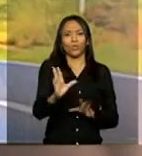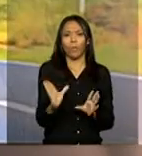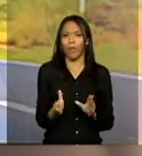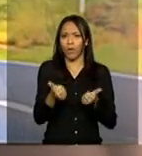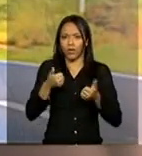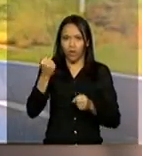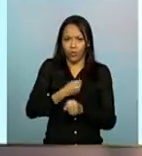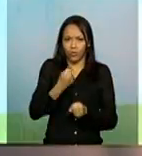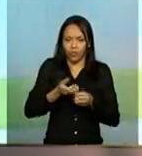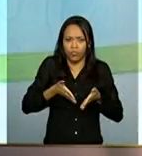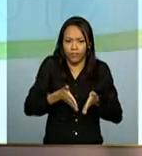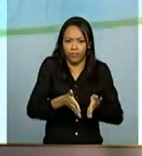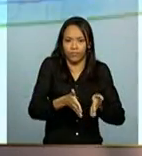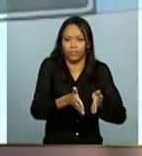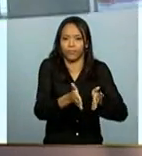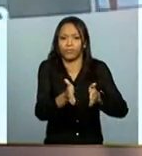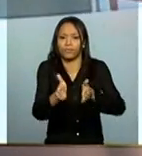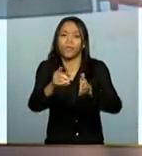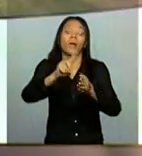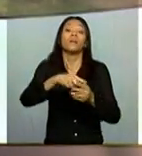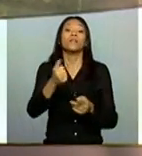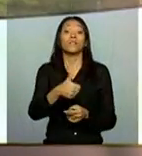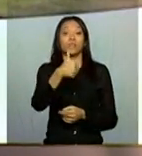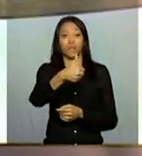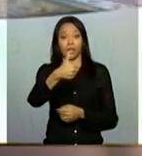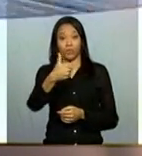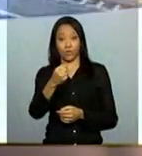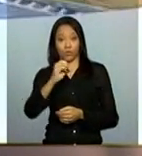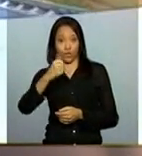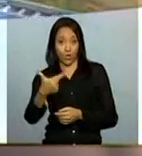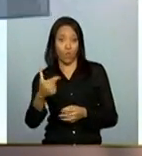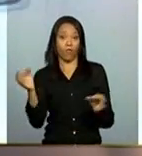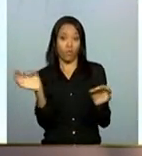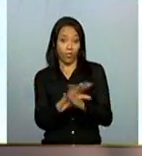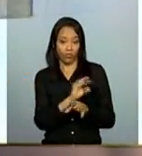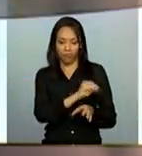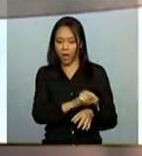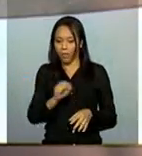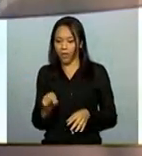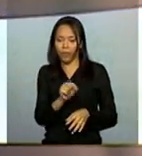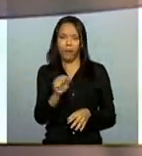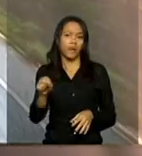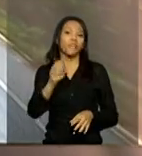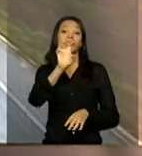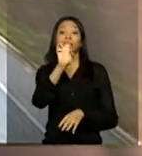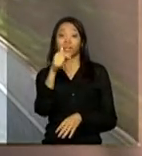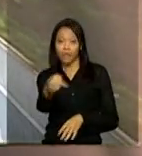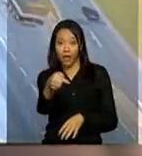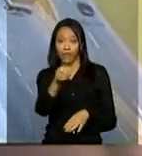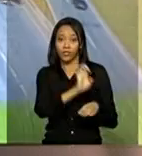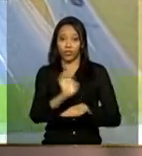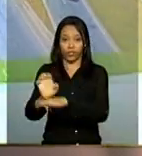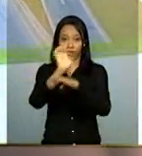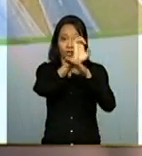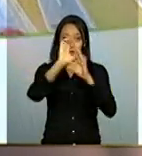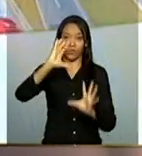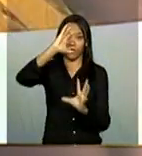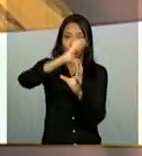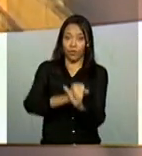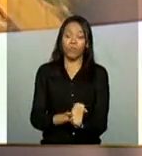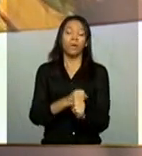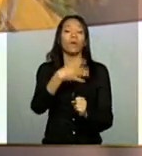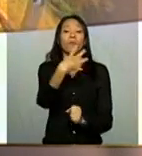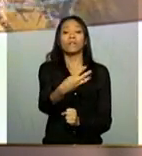melhorando. A duplicação da BR-101 foi concluída em diversos trechos de 7 estados. Ao todo, são